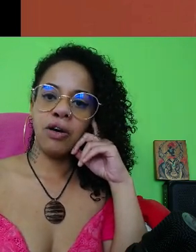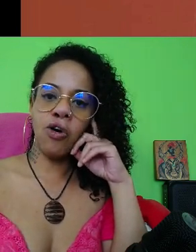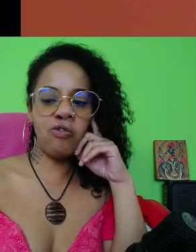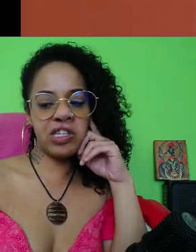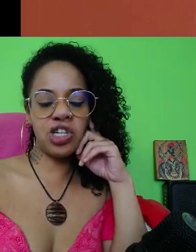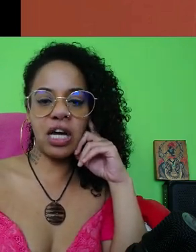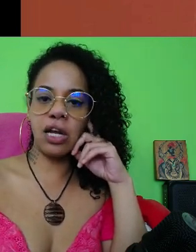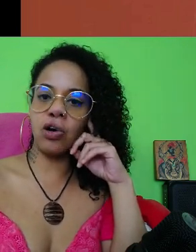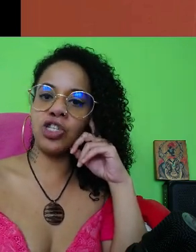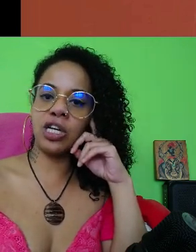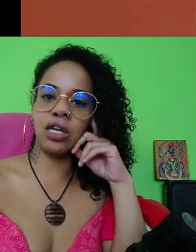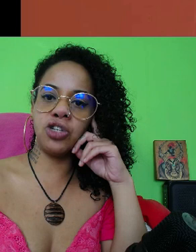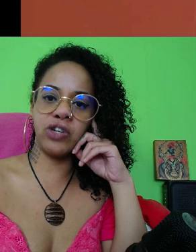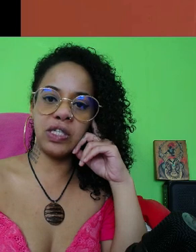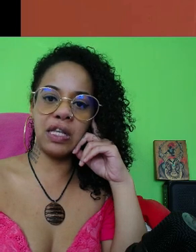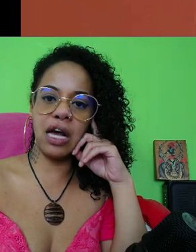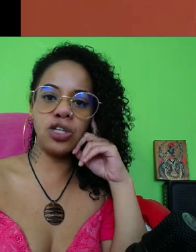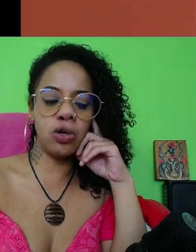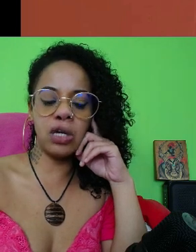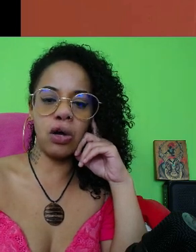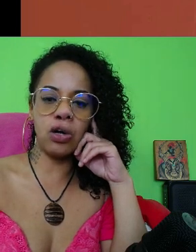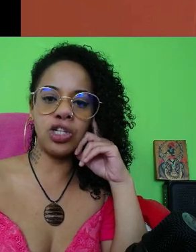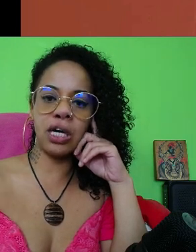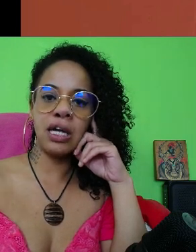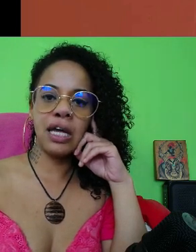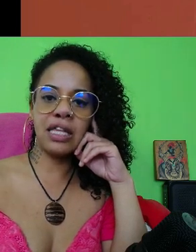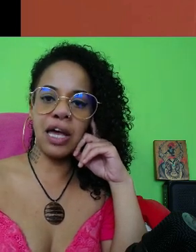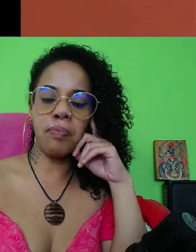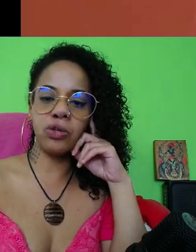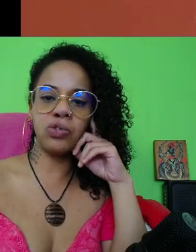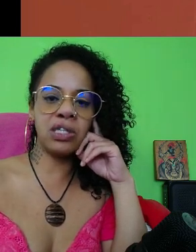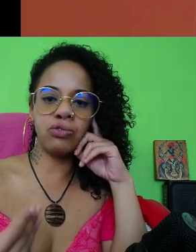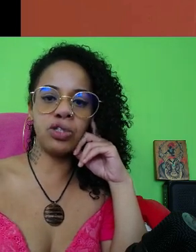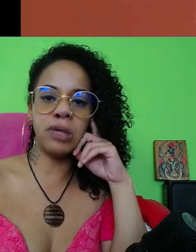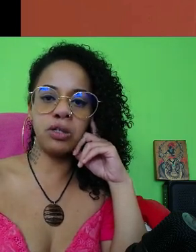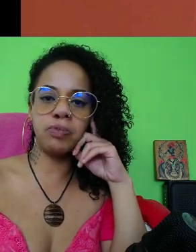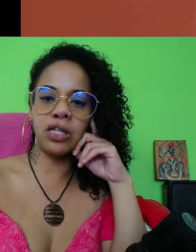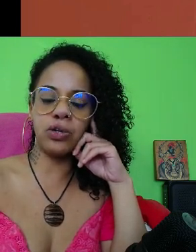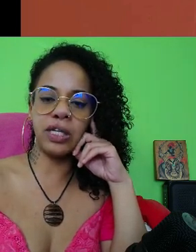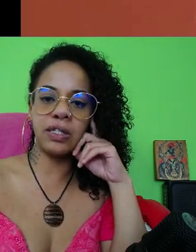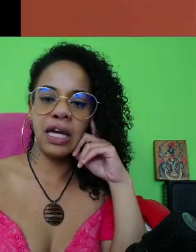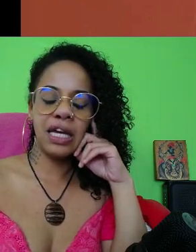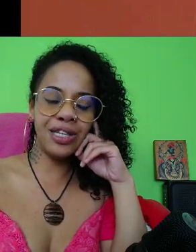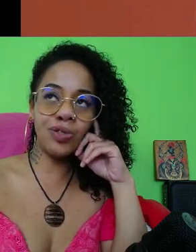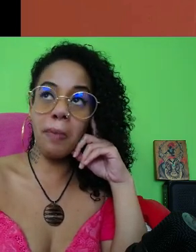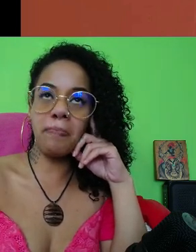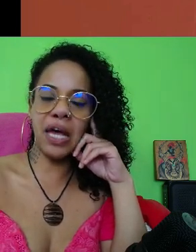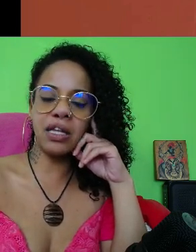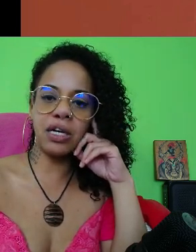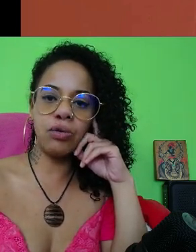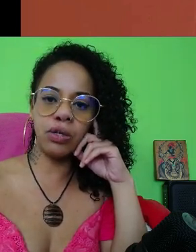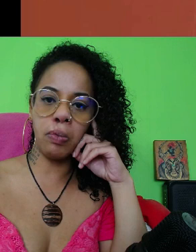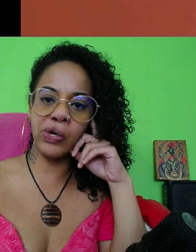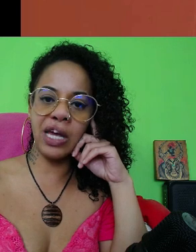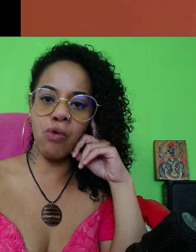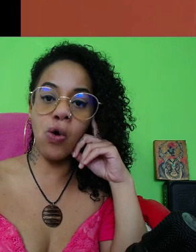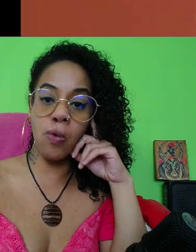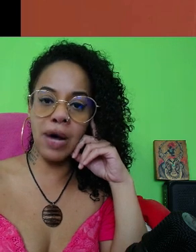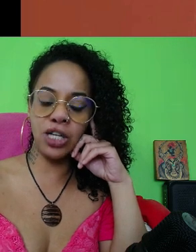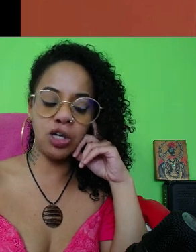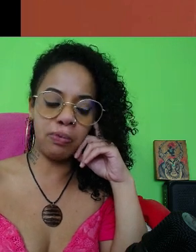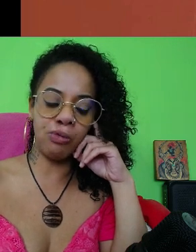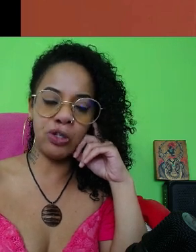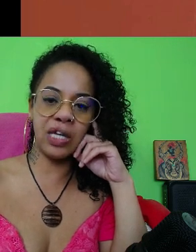ou vai chegar na lógica da diversidade ou na lógica da reprodução dos mesmos padrões e isso é bem tranquilo porque